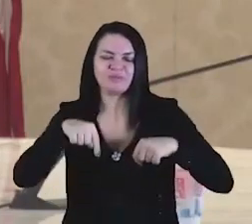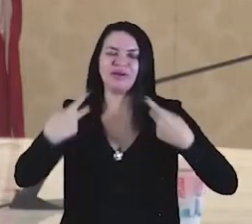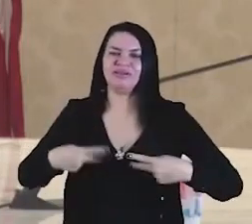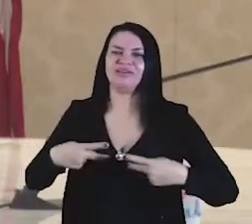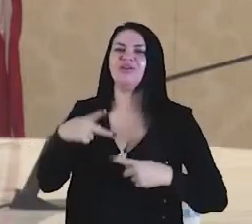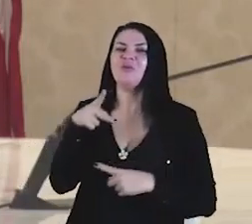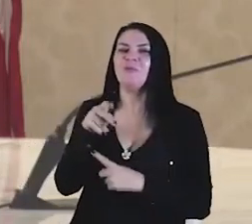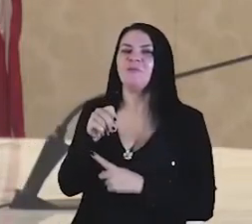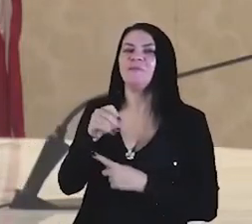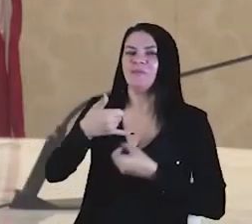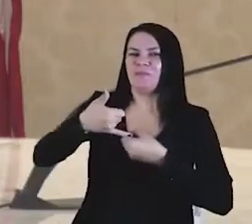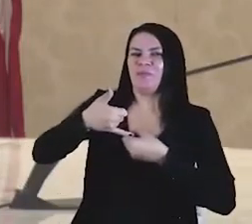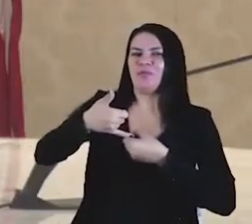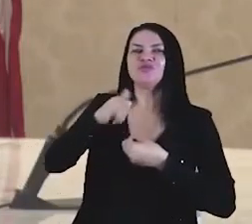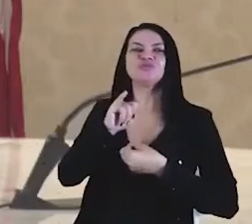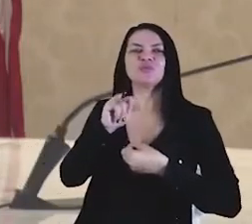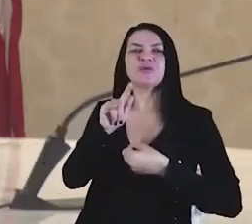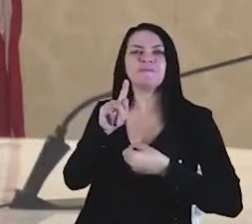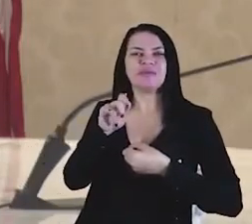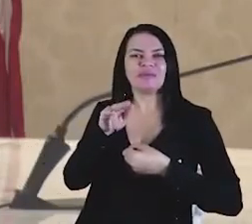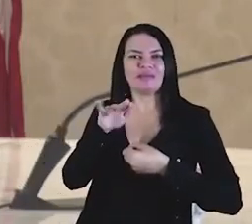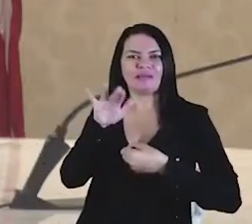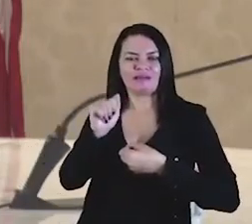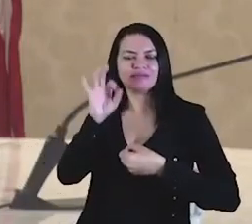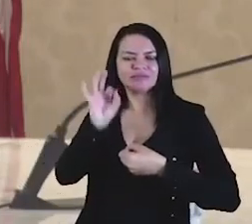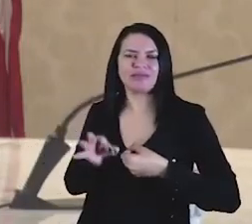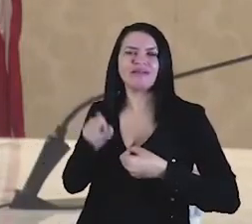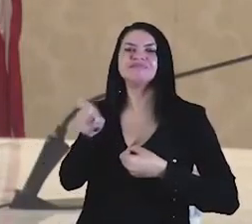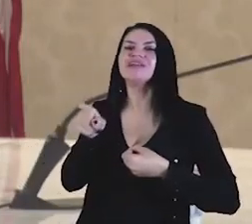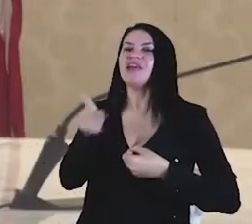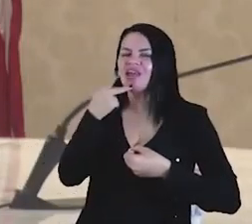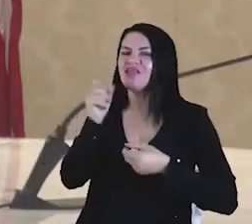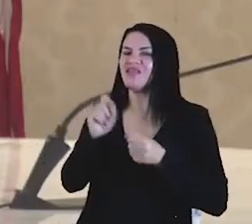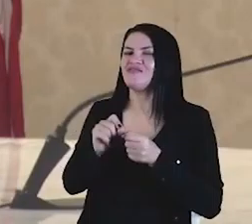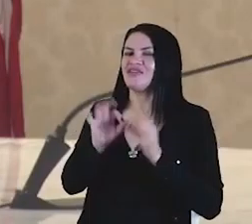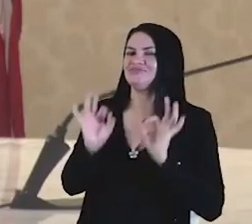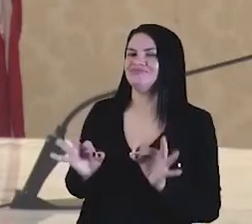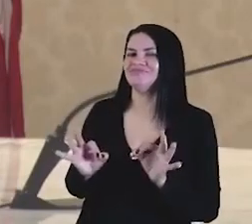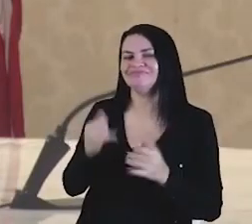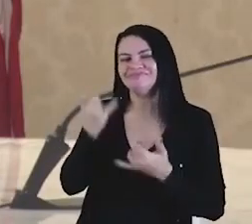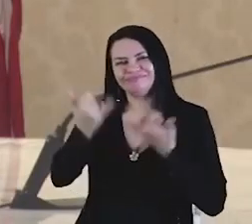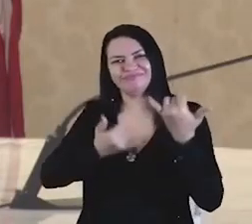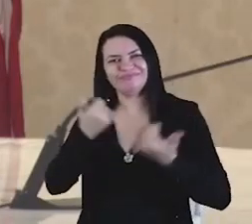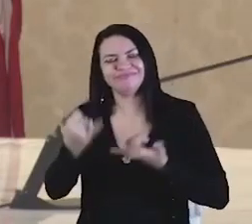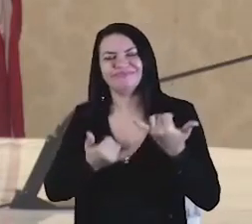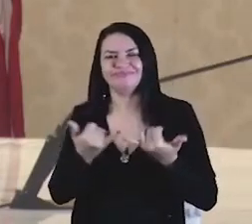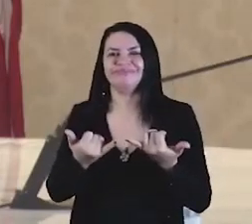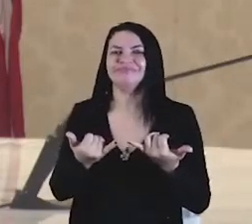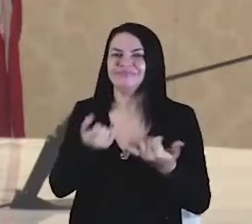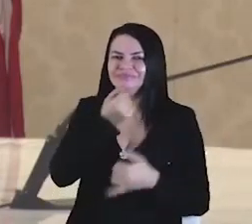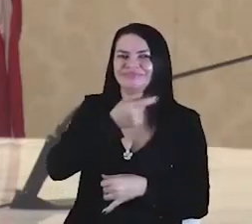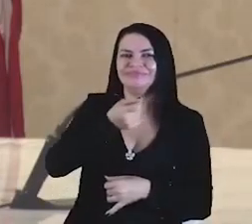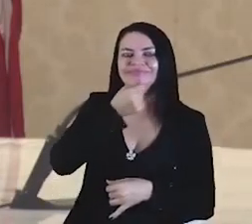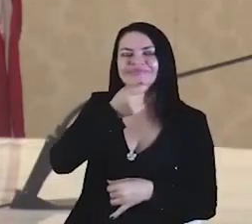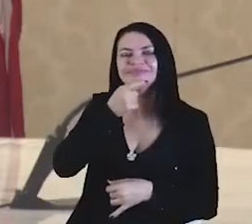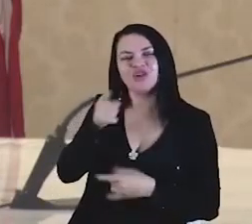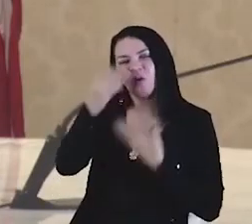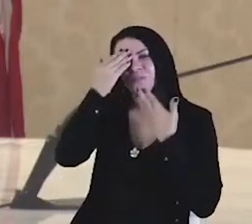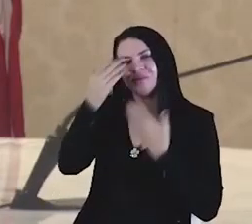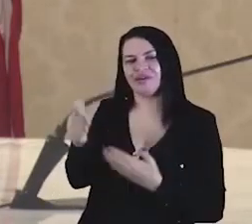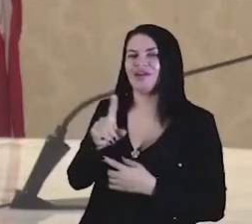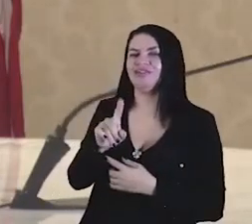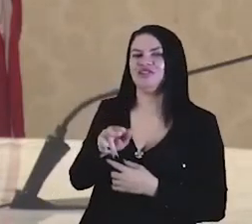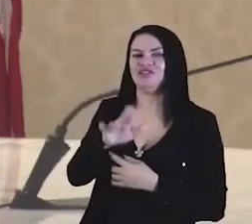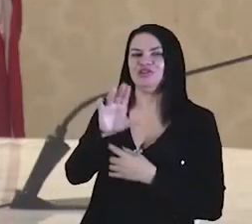Catolé Júnior que tem sido apoiador dos pleitos da Prefeitura de Caxias junto ao governo do estado